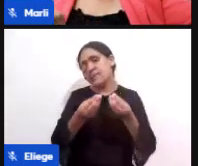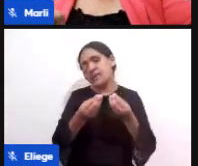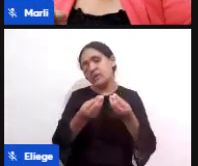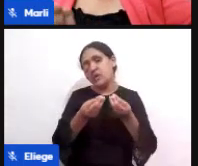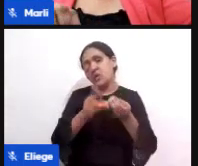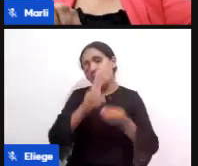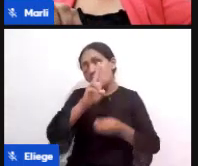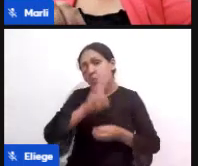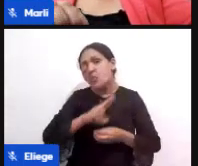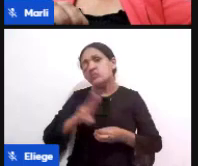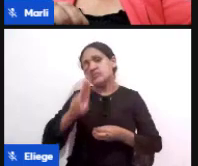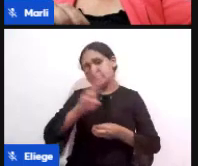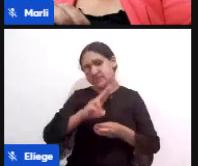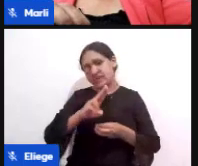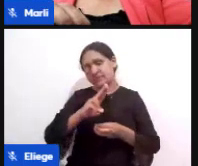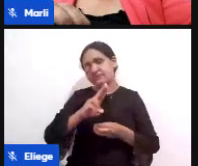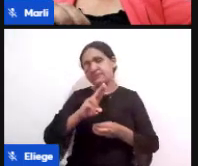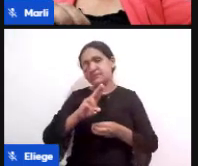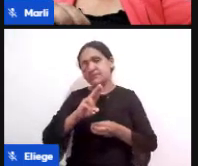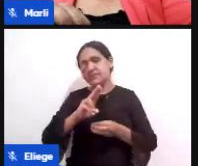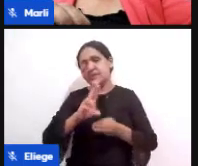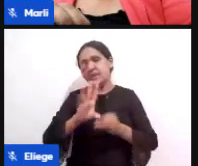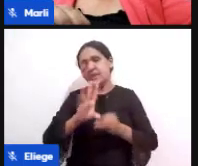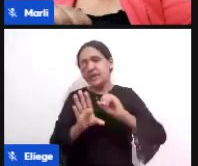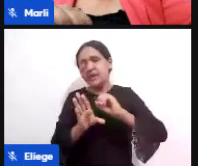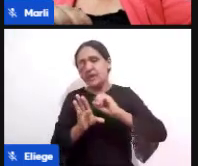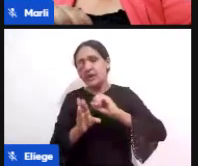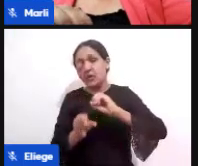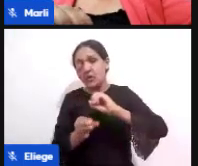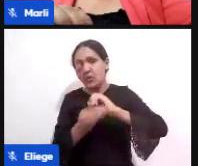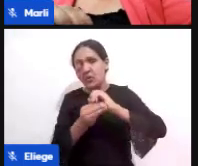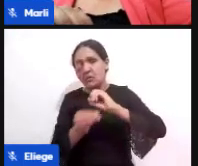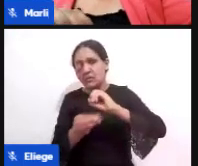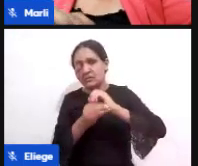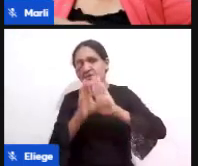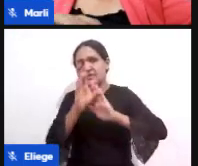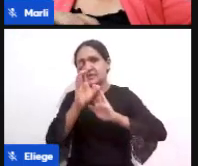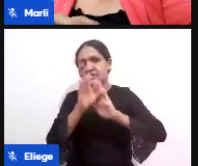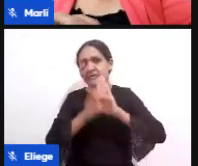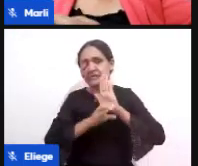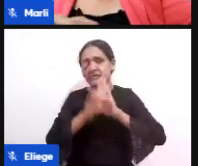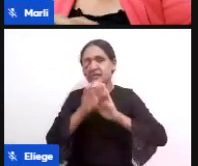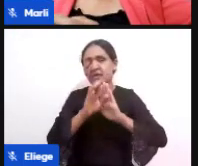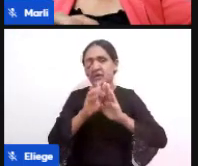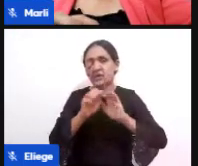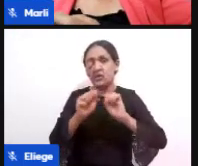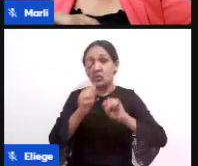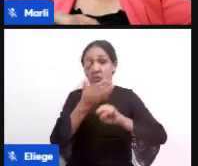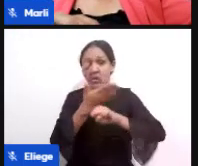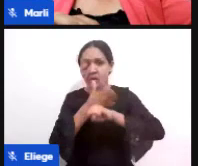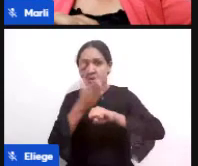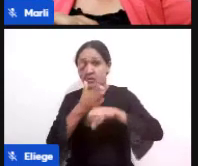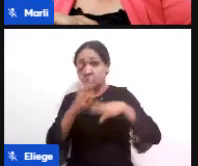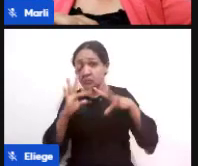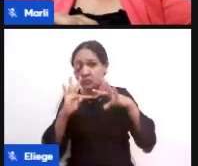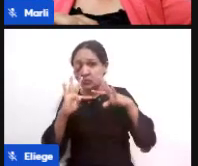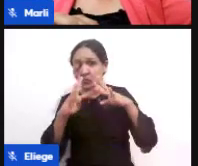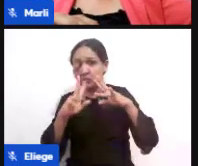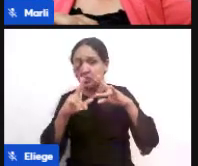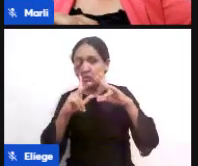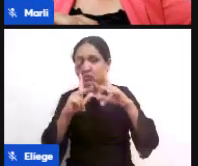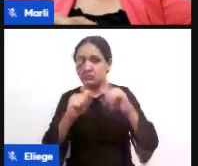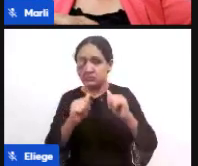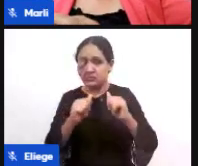curriculares, complementando, às vezes, aquela habilidade com todos os componentes curriculares que